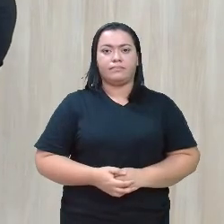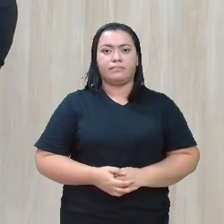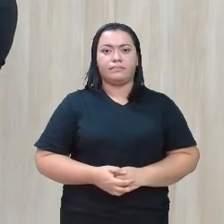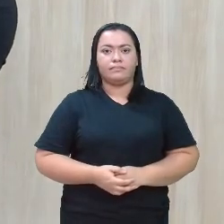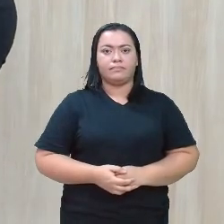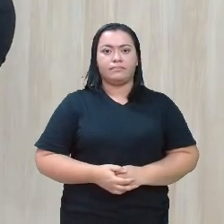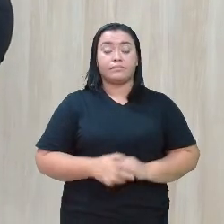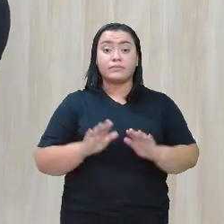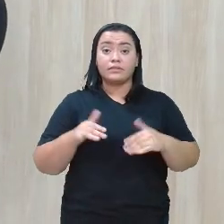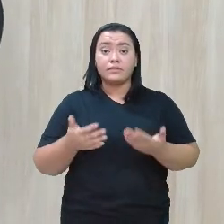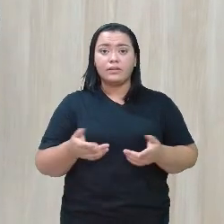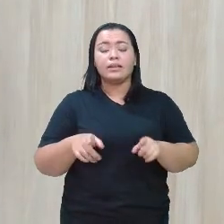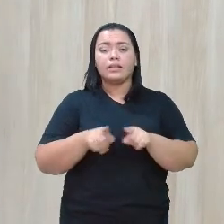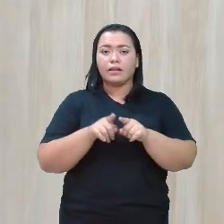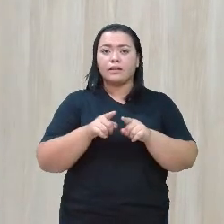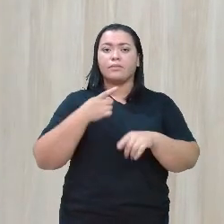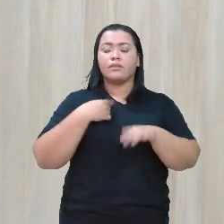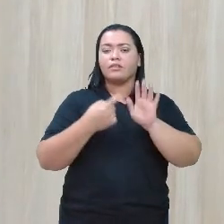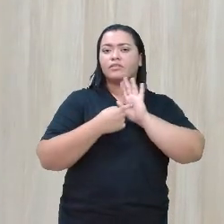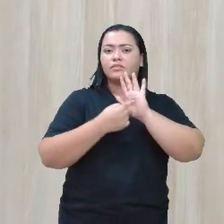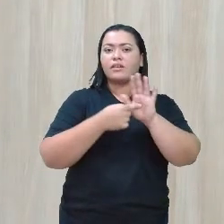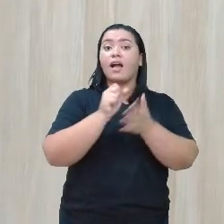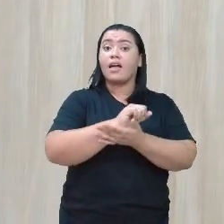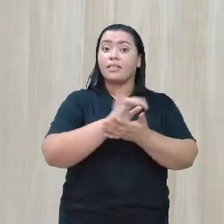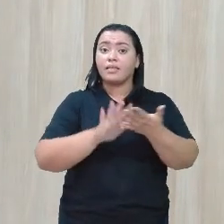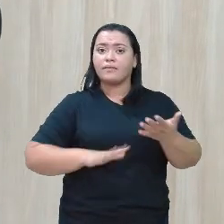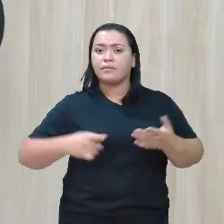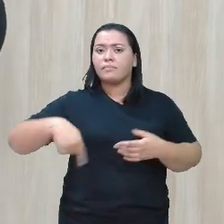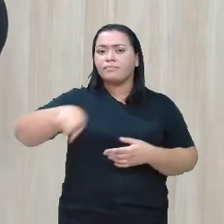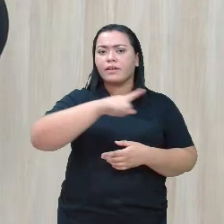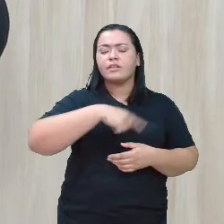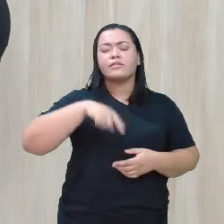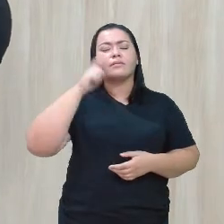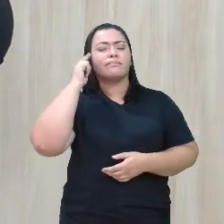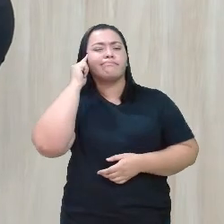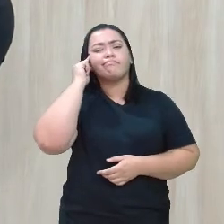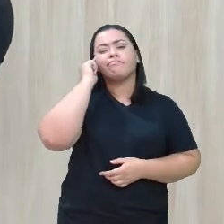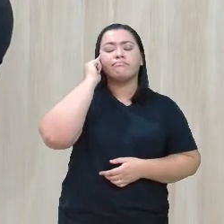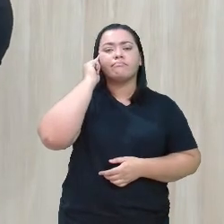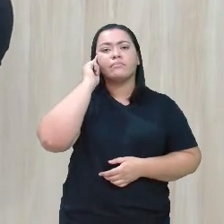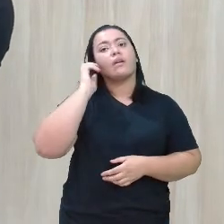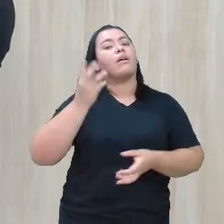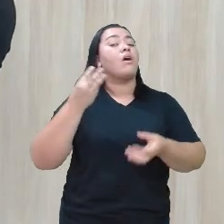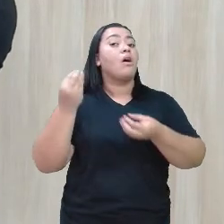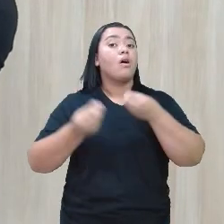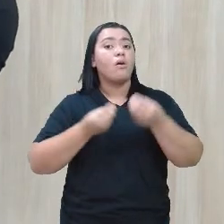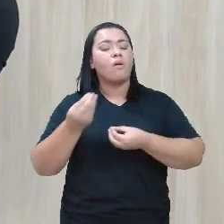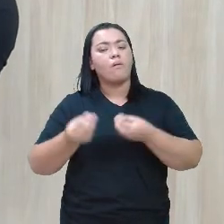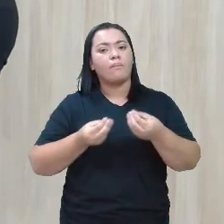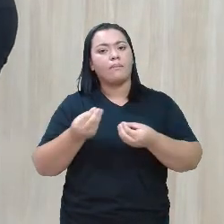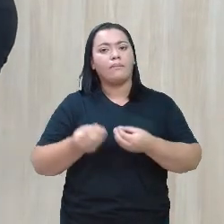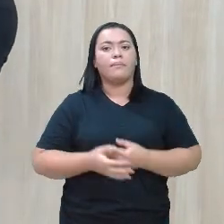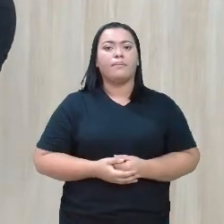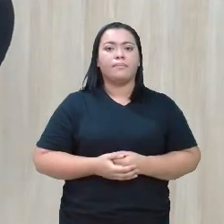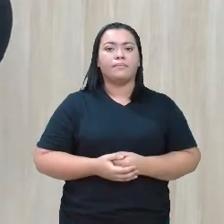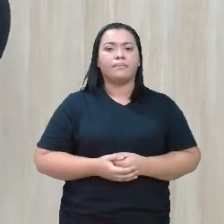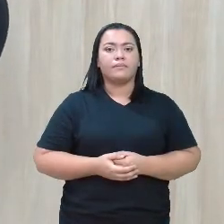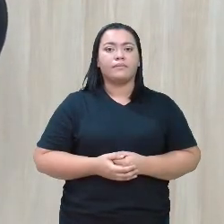Então, eu trouxe mais uma atividade para a gente pensar de que forma, né,